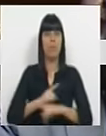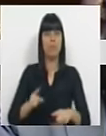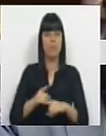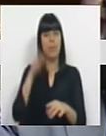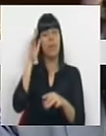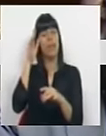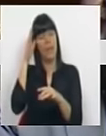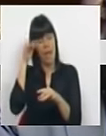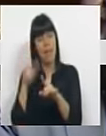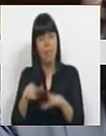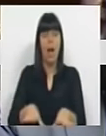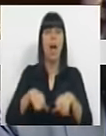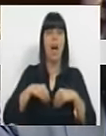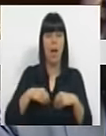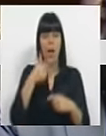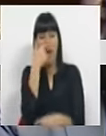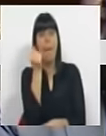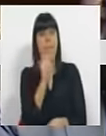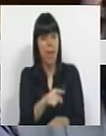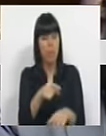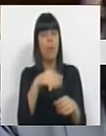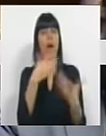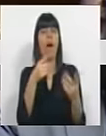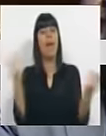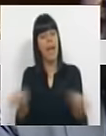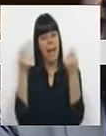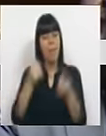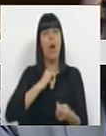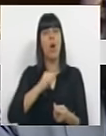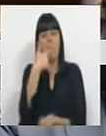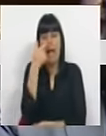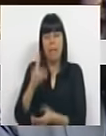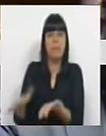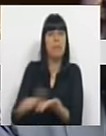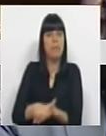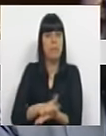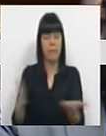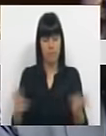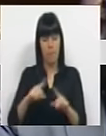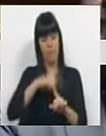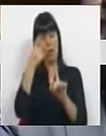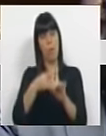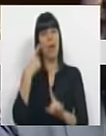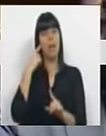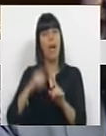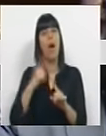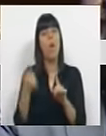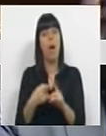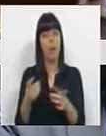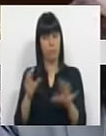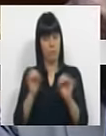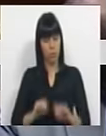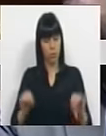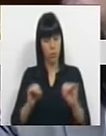animais errantes, de adoção de animais abandonados e de campanhas contra o abandono. Cada ano que passa sem que